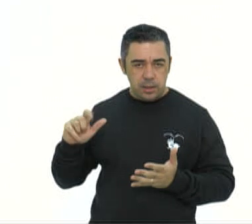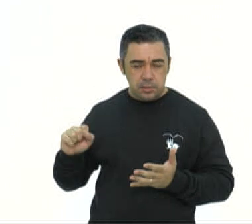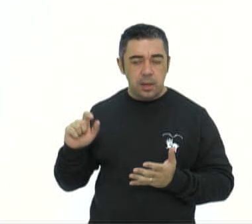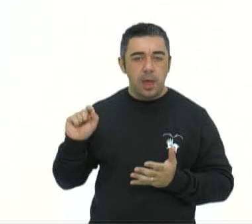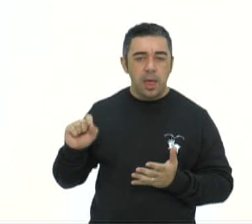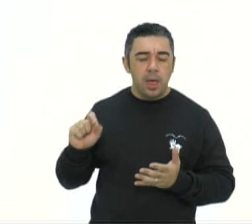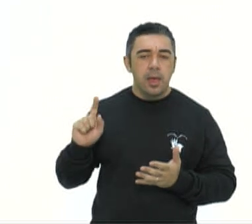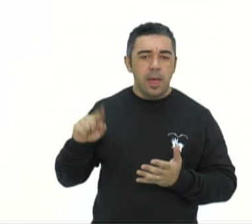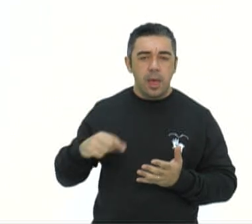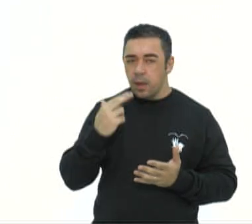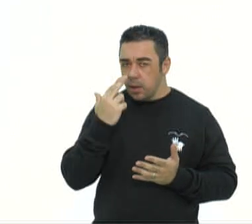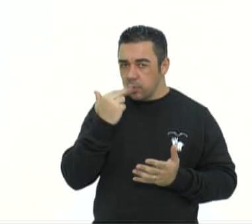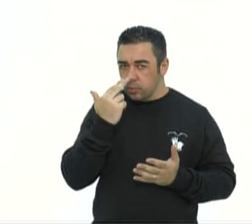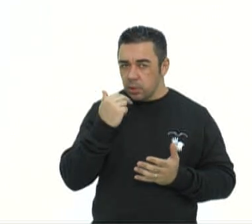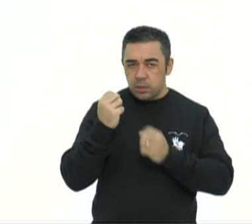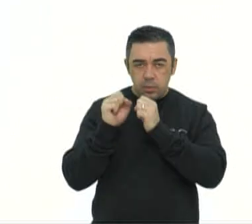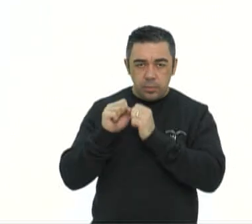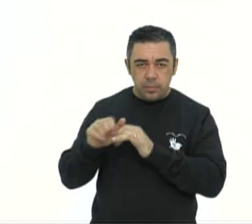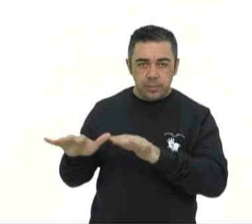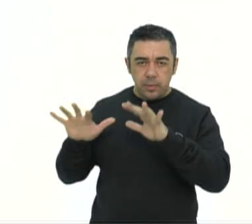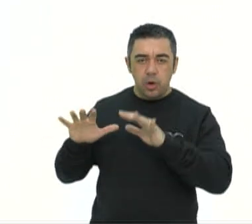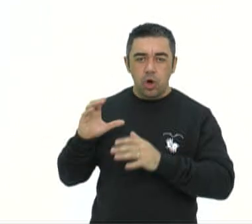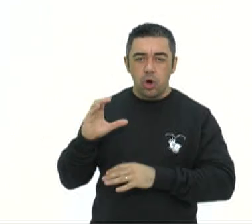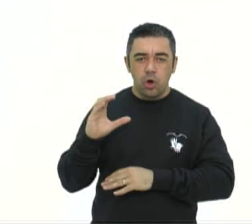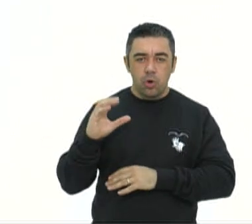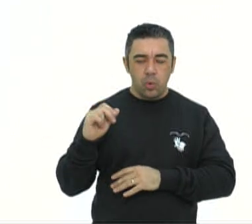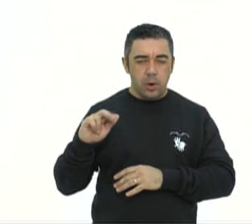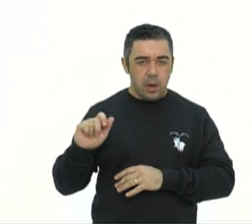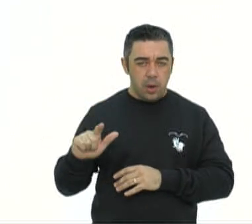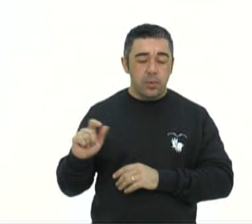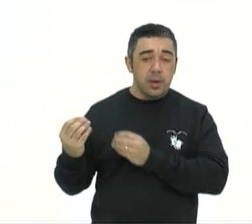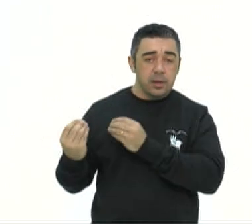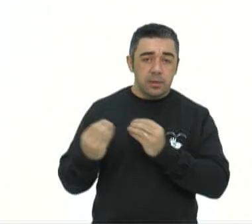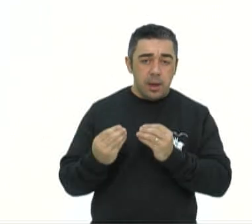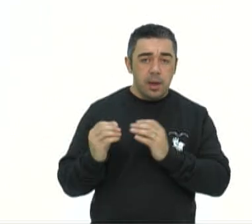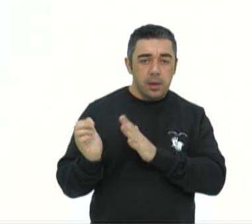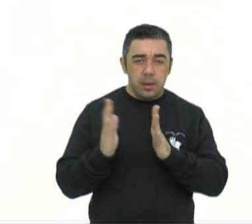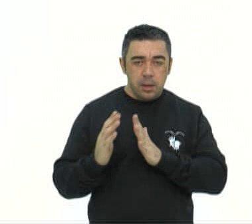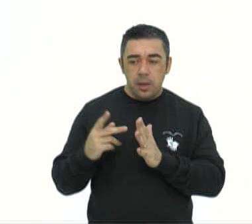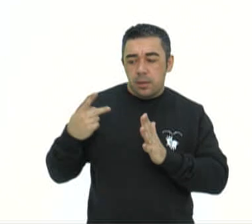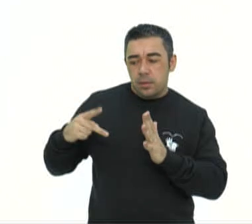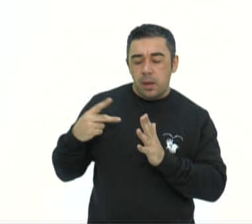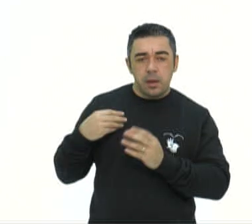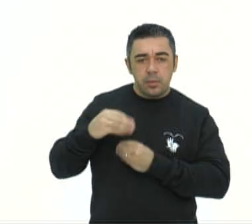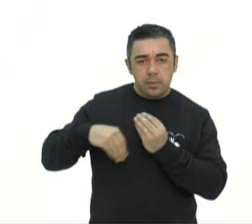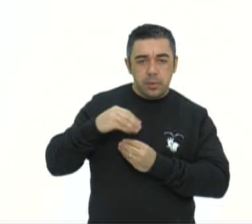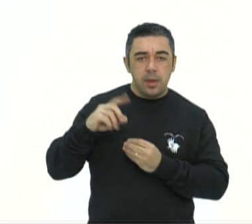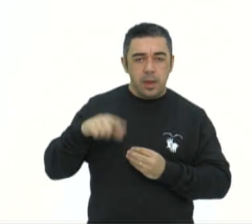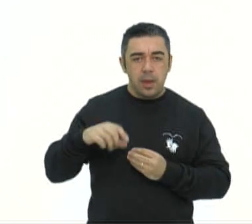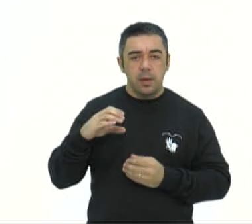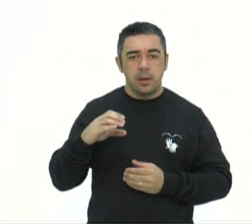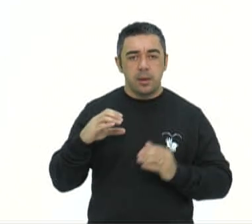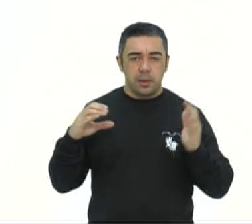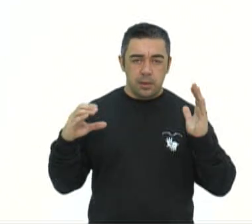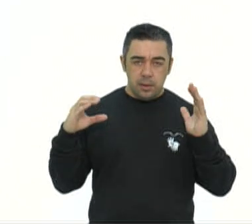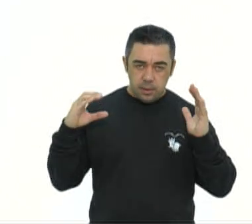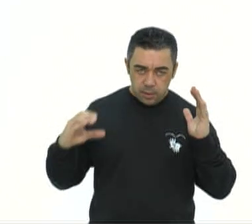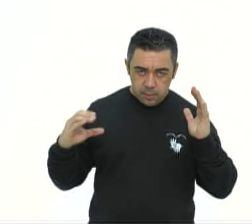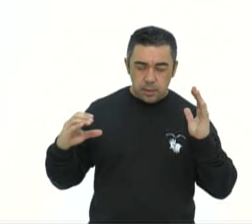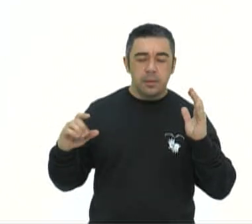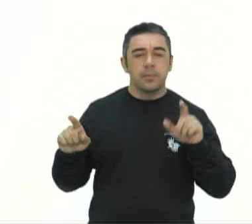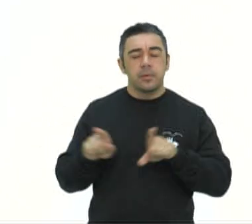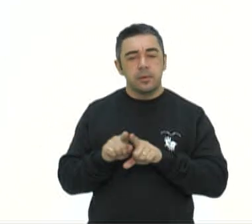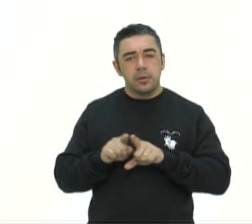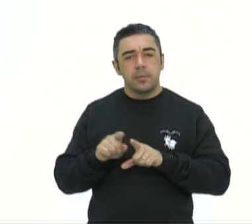orgânicos nutritivos para os corais, e estes fornecem às algas produtos de seu metabolismo como gás carbônico, compostos nitrogenados